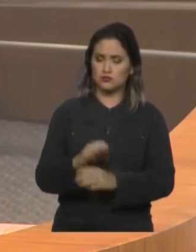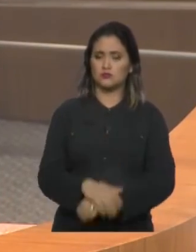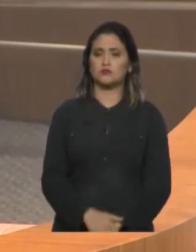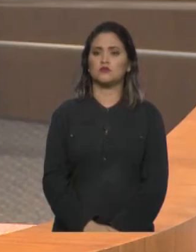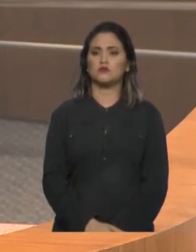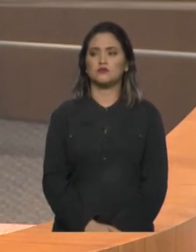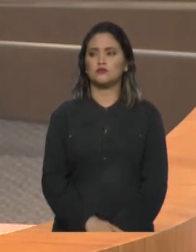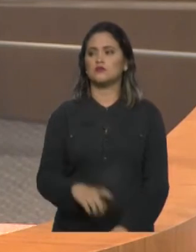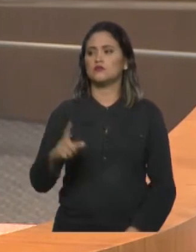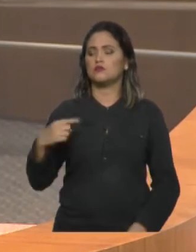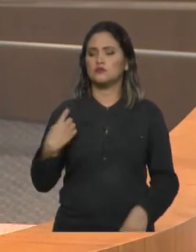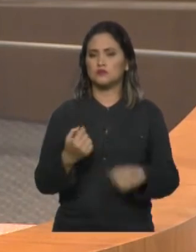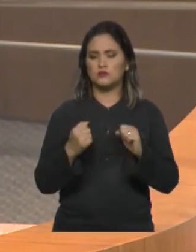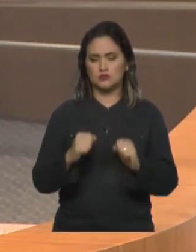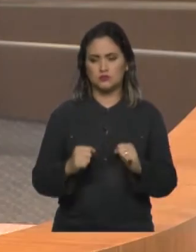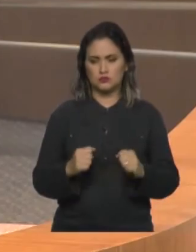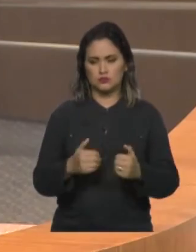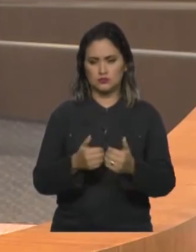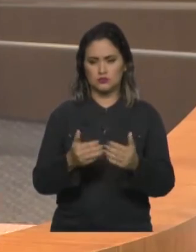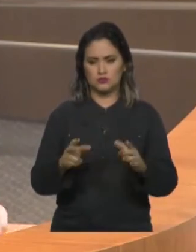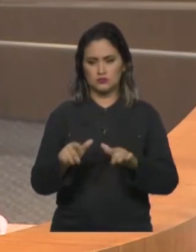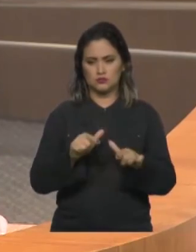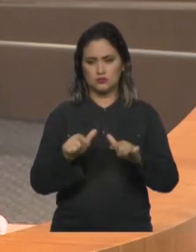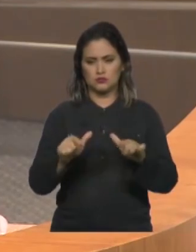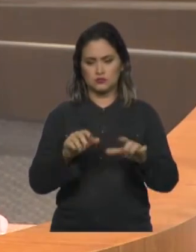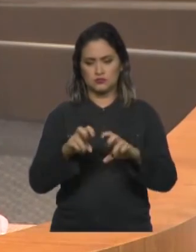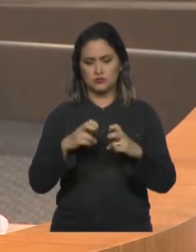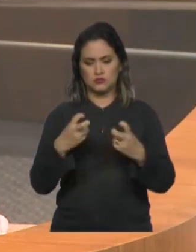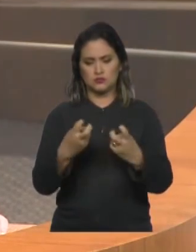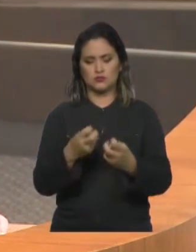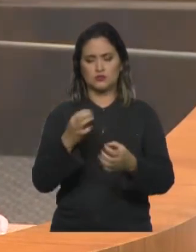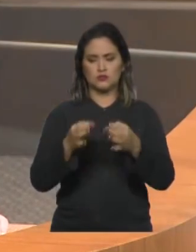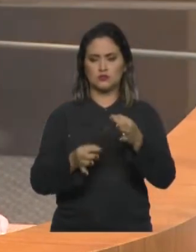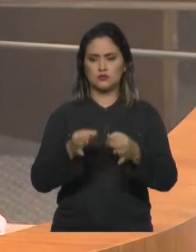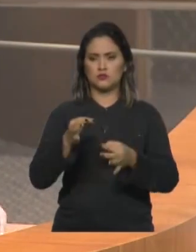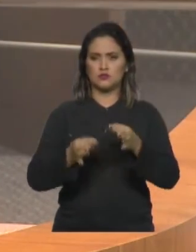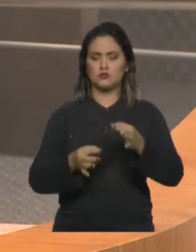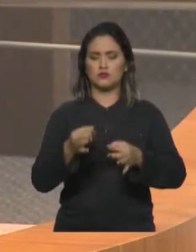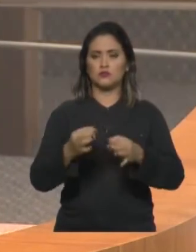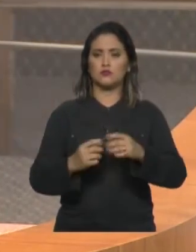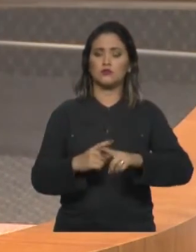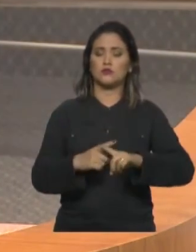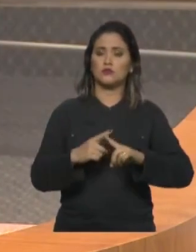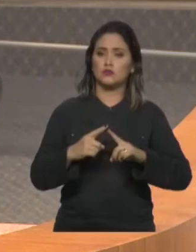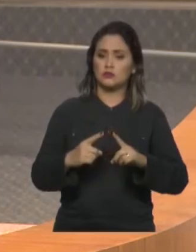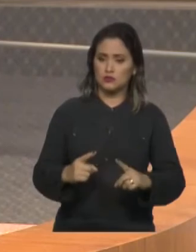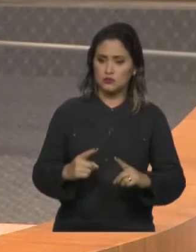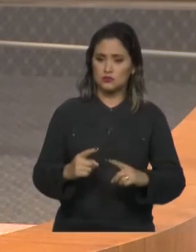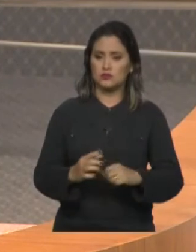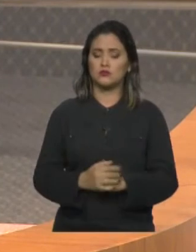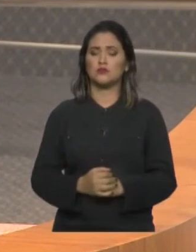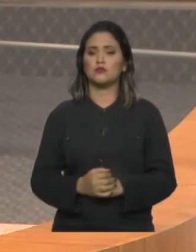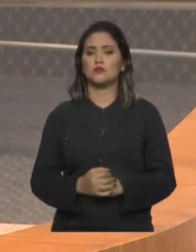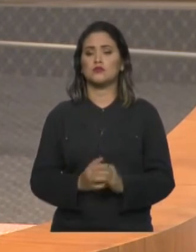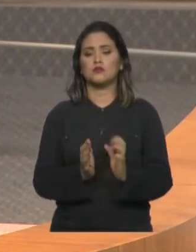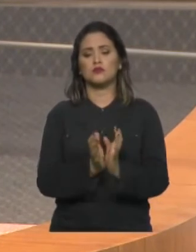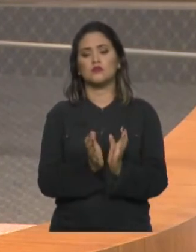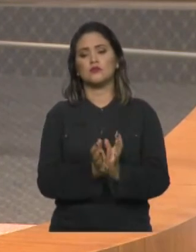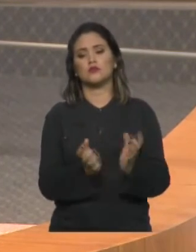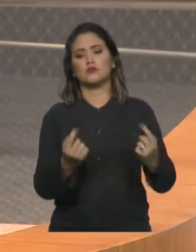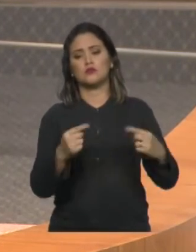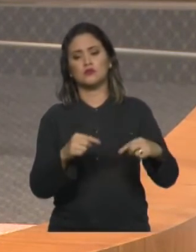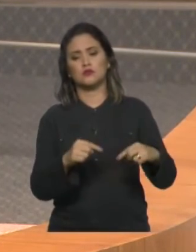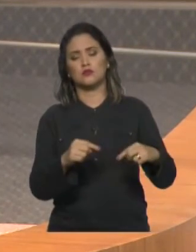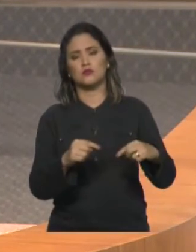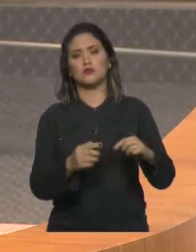podemos até abrir os trabalhos da ccj mas num durante o trabalho a ccj nós vamos a oposição é representada